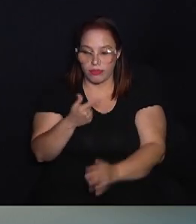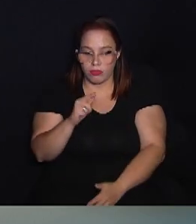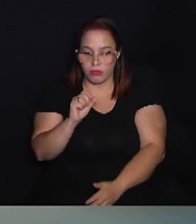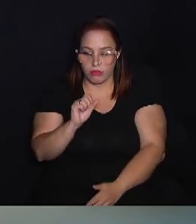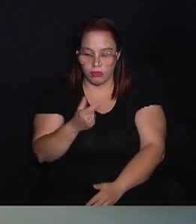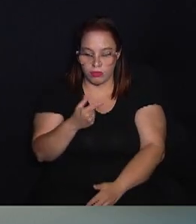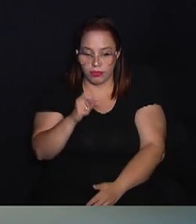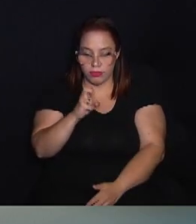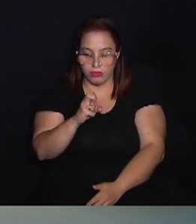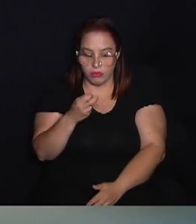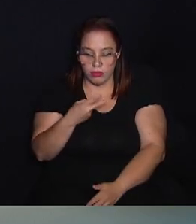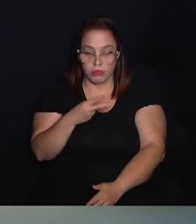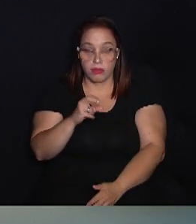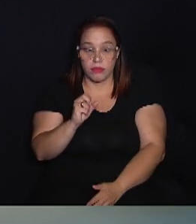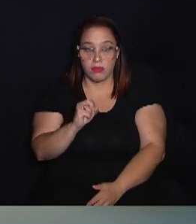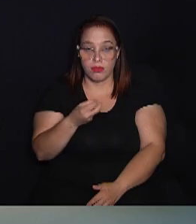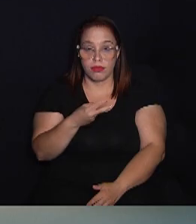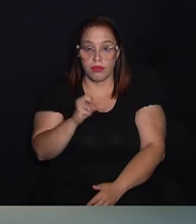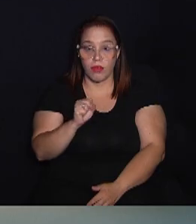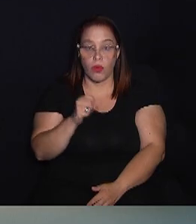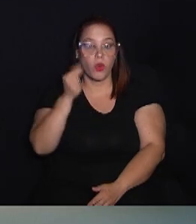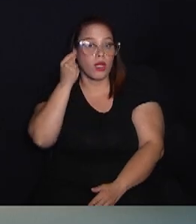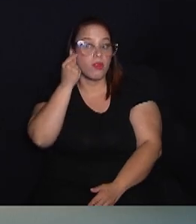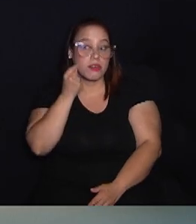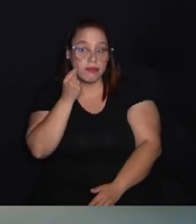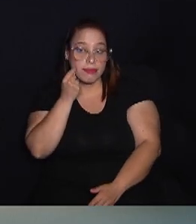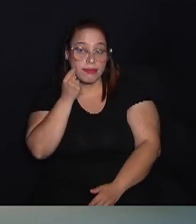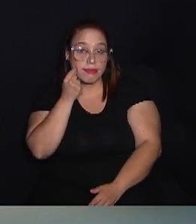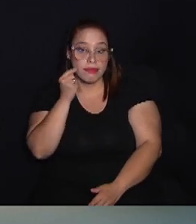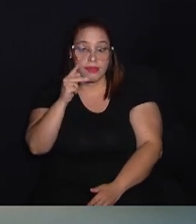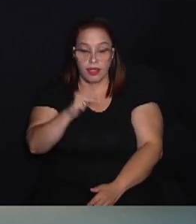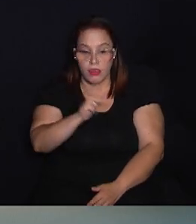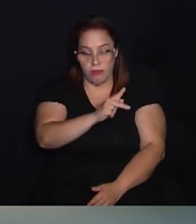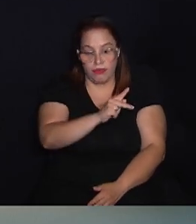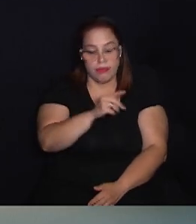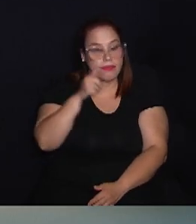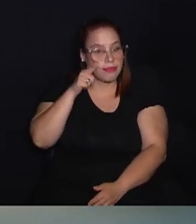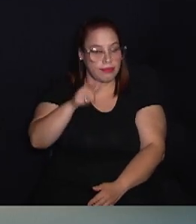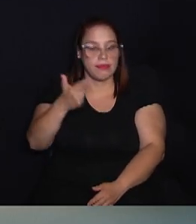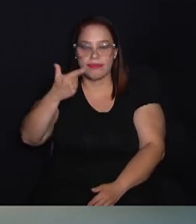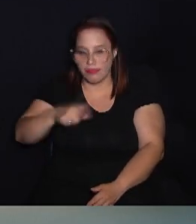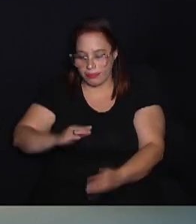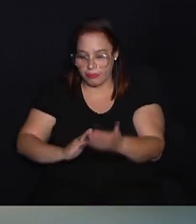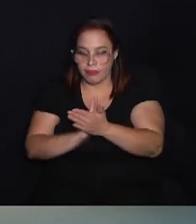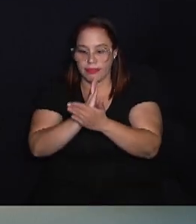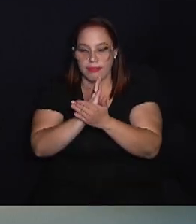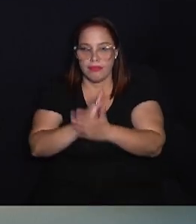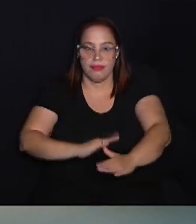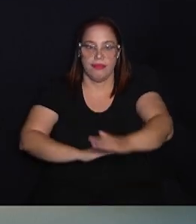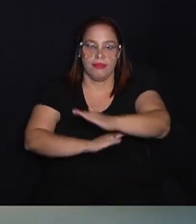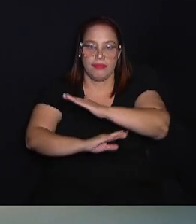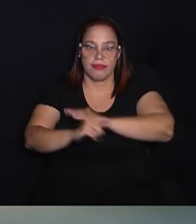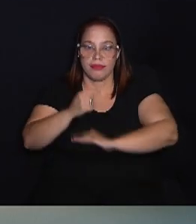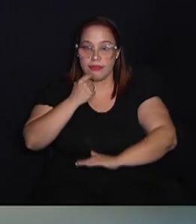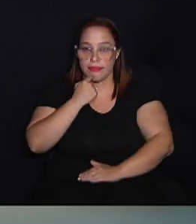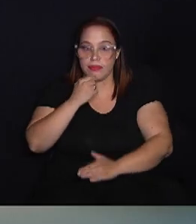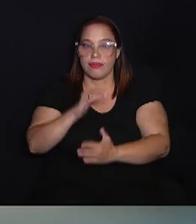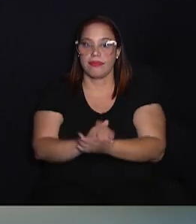Campinas. Igor Diego, do Republicanos, conseguiu a reeleição aqui para a Câmara Municipal de